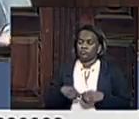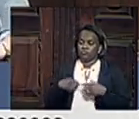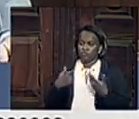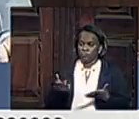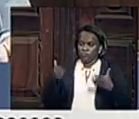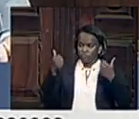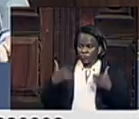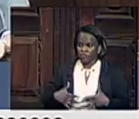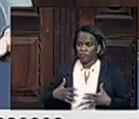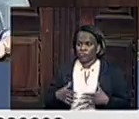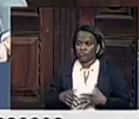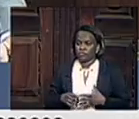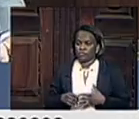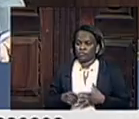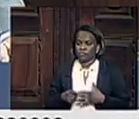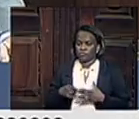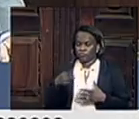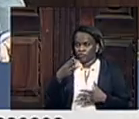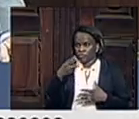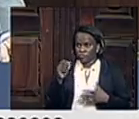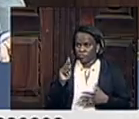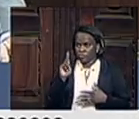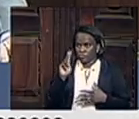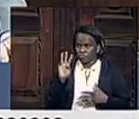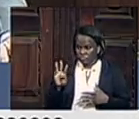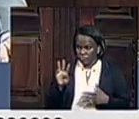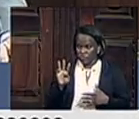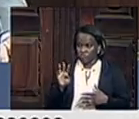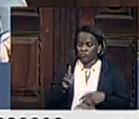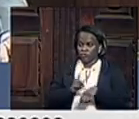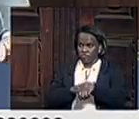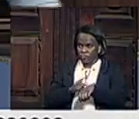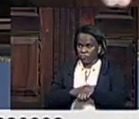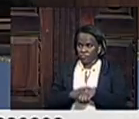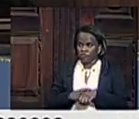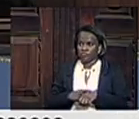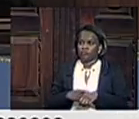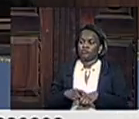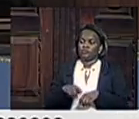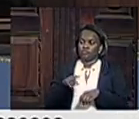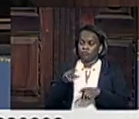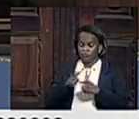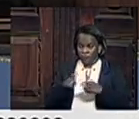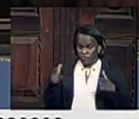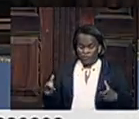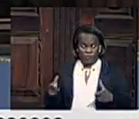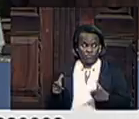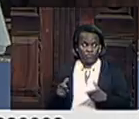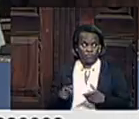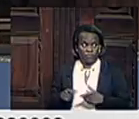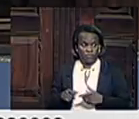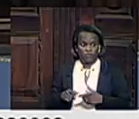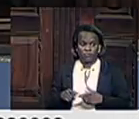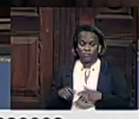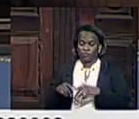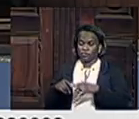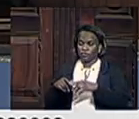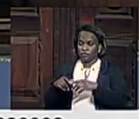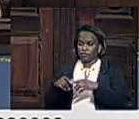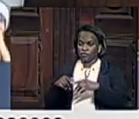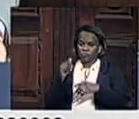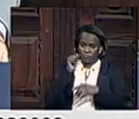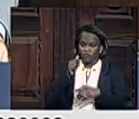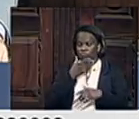gasta 300 kWh, que está na maioria das senhoras e